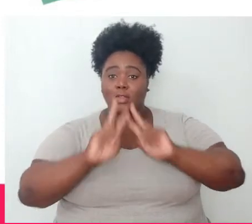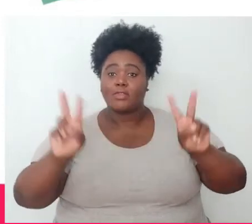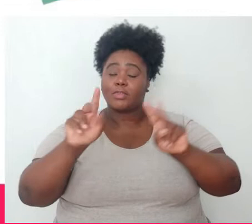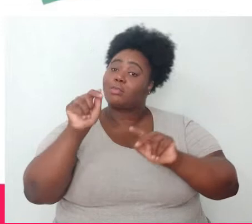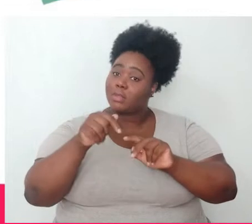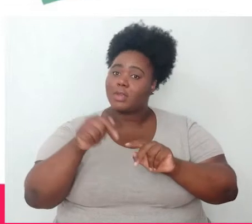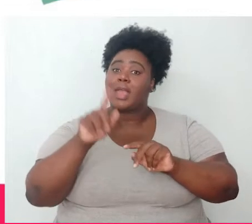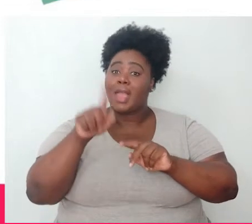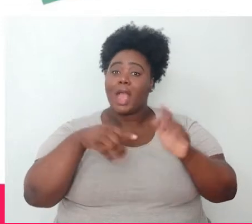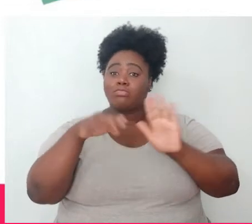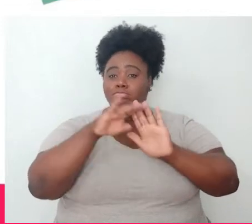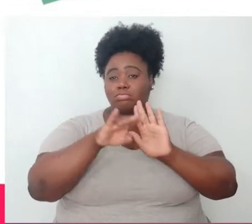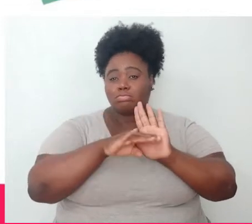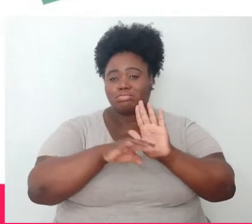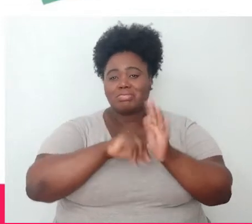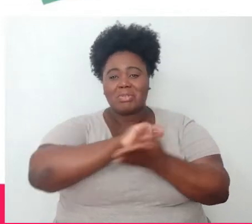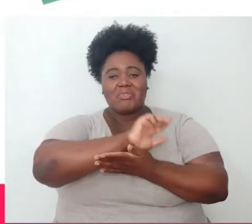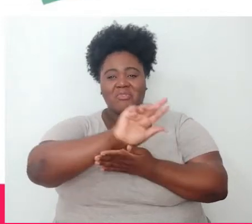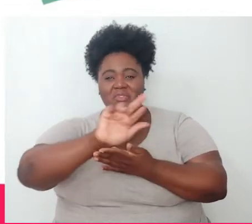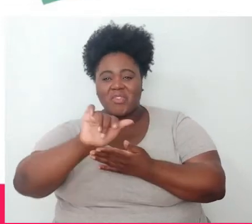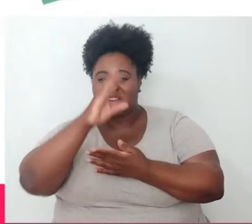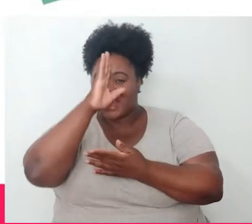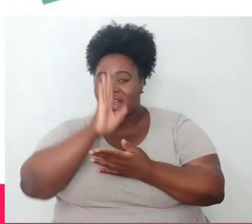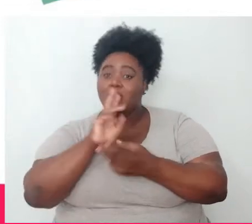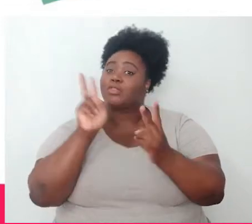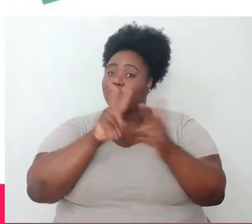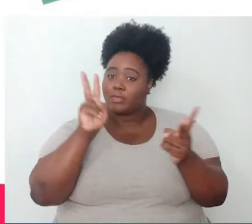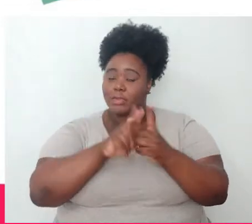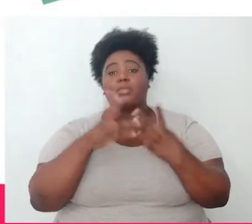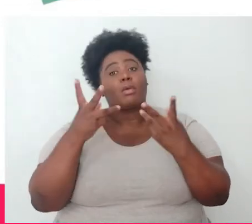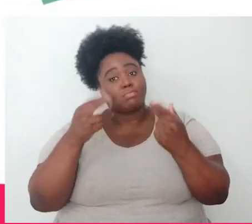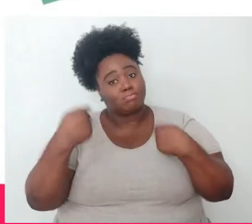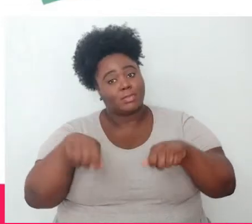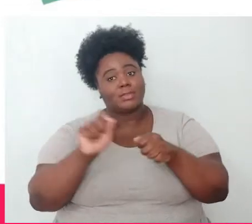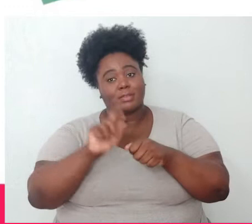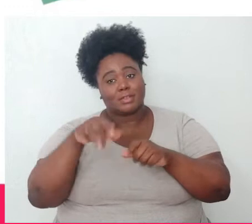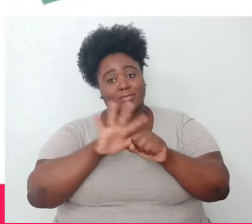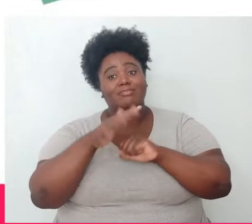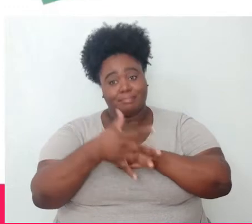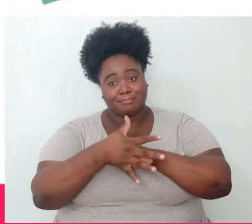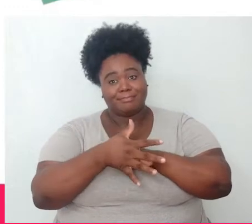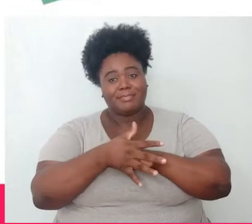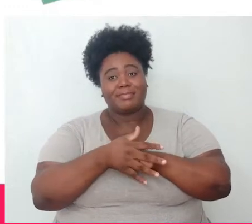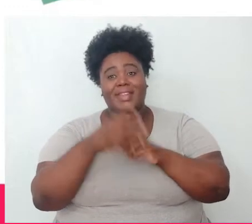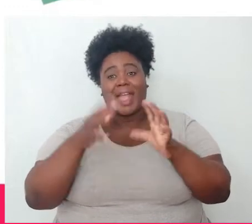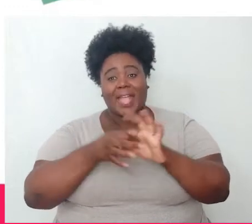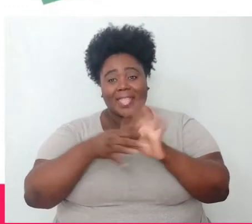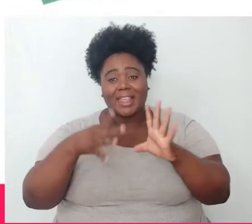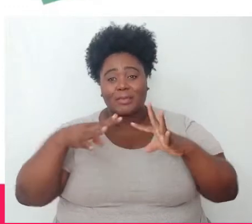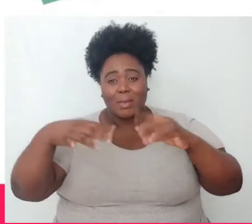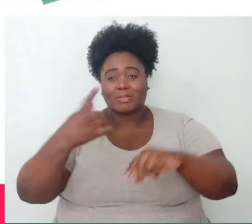Cultura, uma programação diversa, gratuita e online, como deve ser em tempos de pandemia, disponível para todos